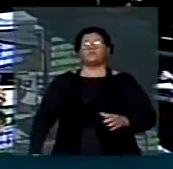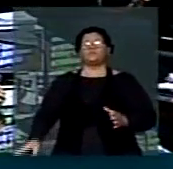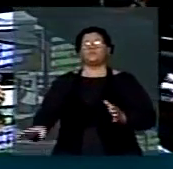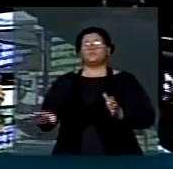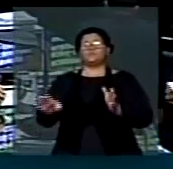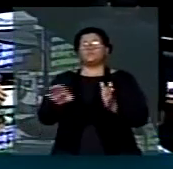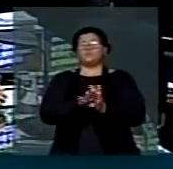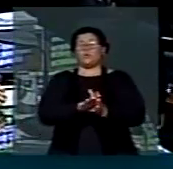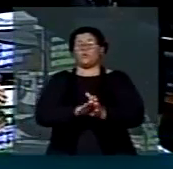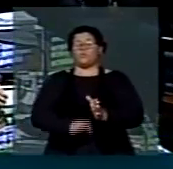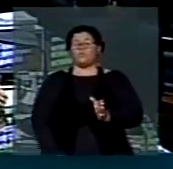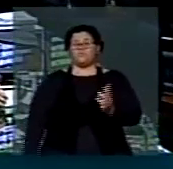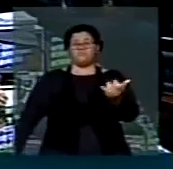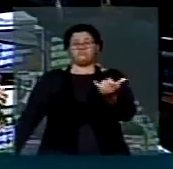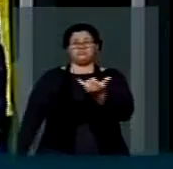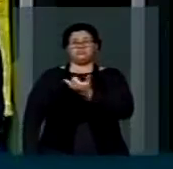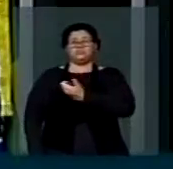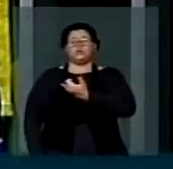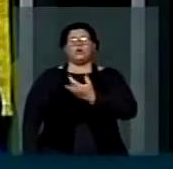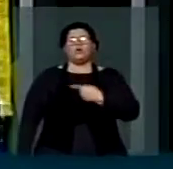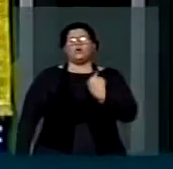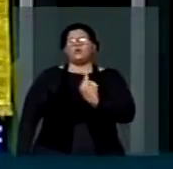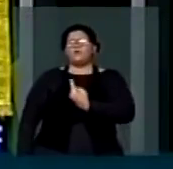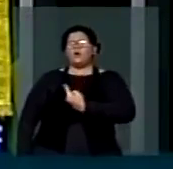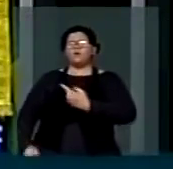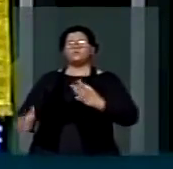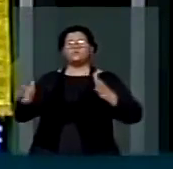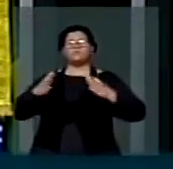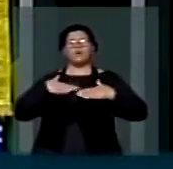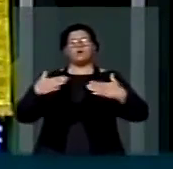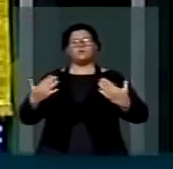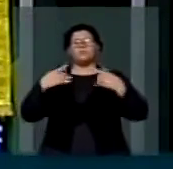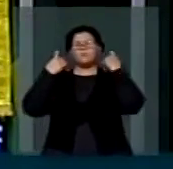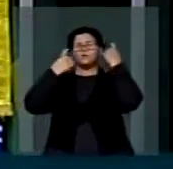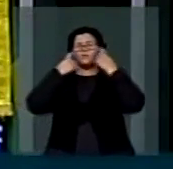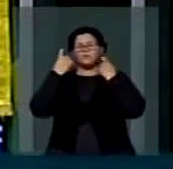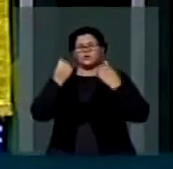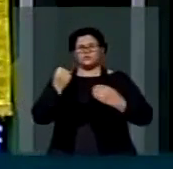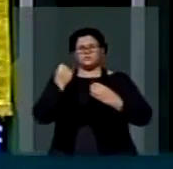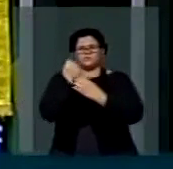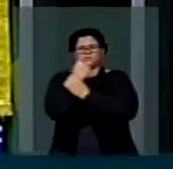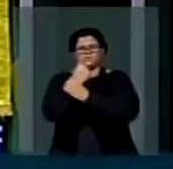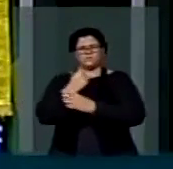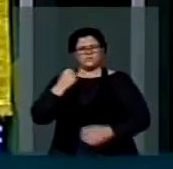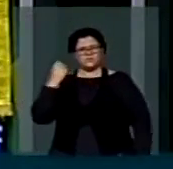entre surpresos e preocupados com a segurança